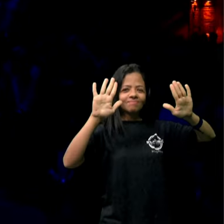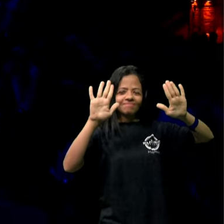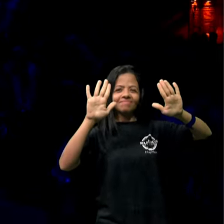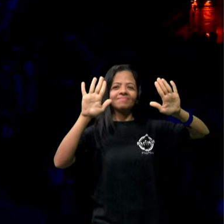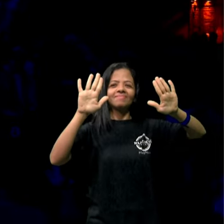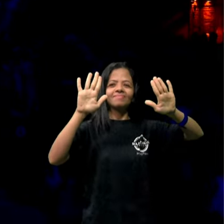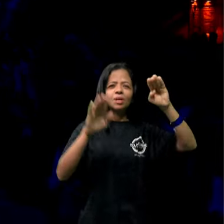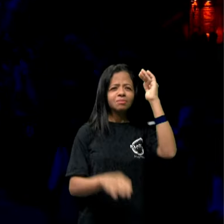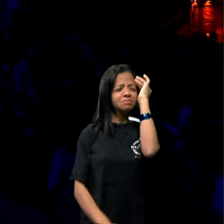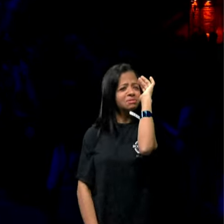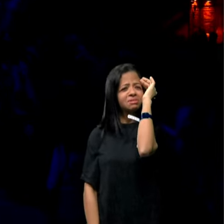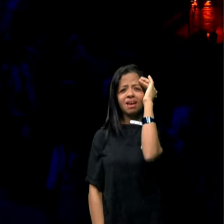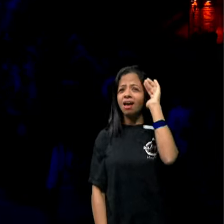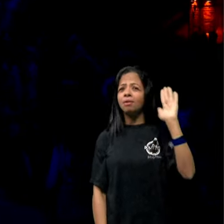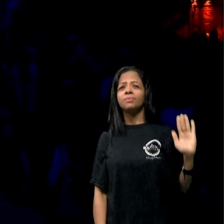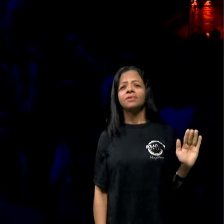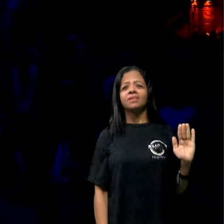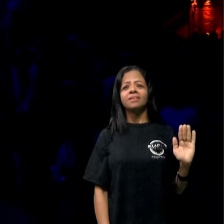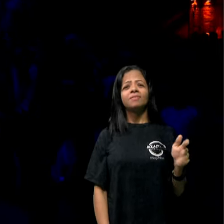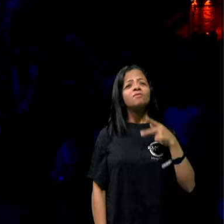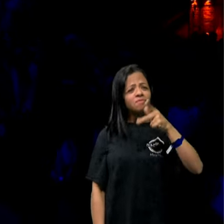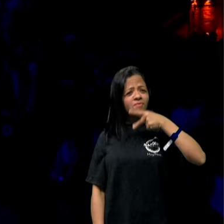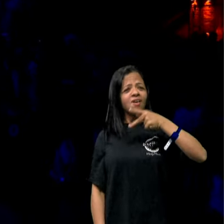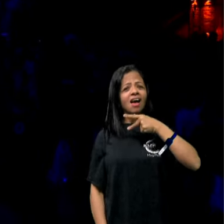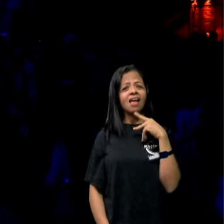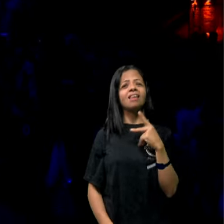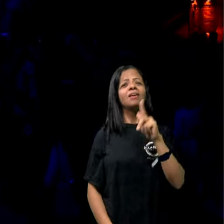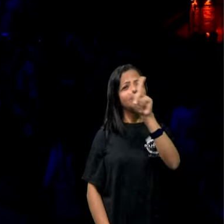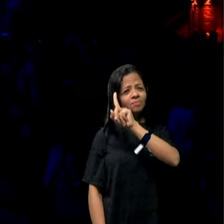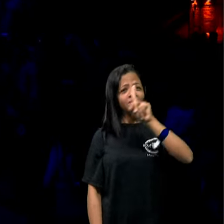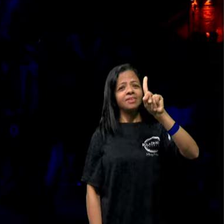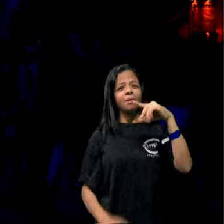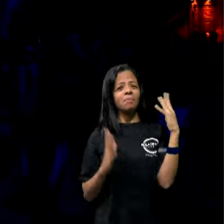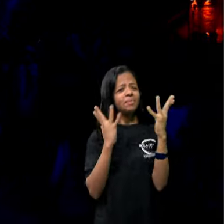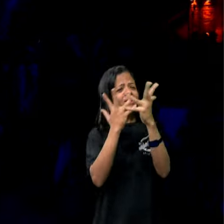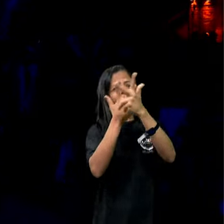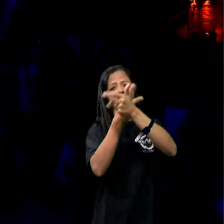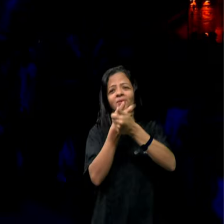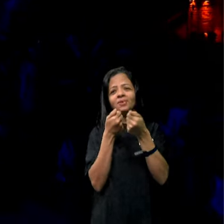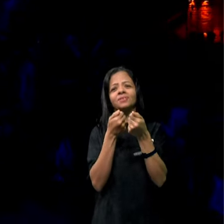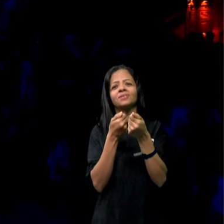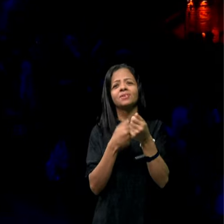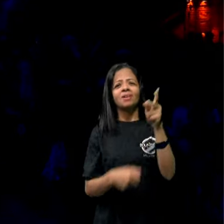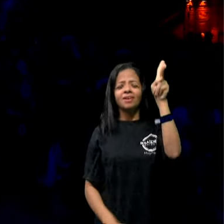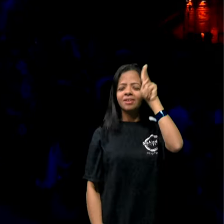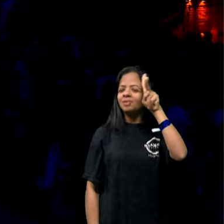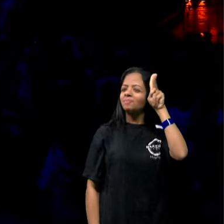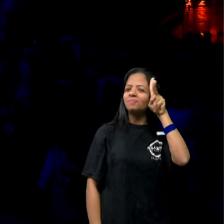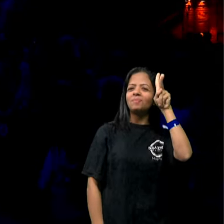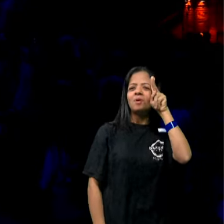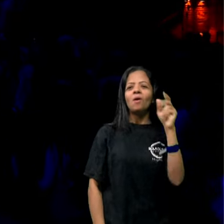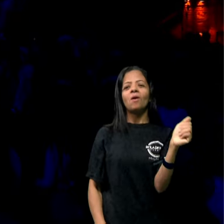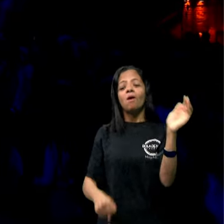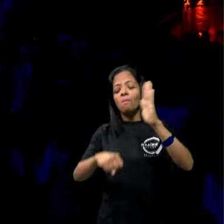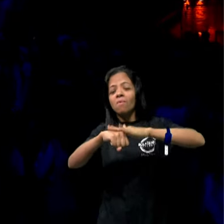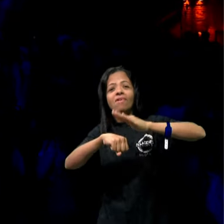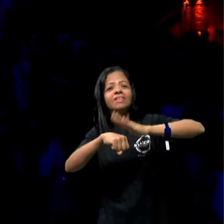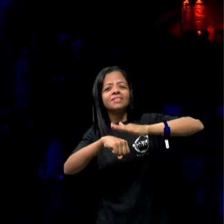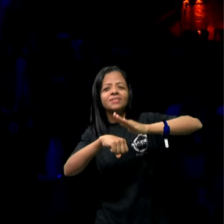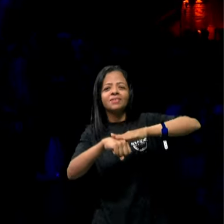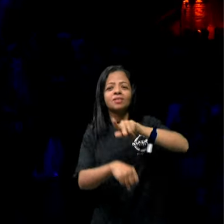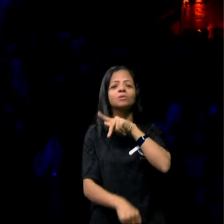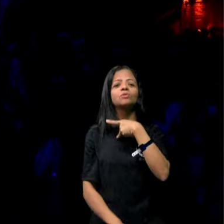dizer, comece a falar que Ele é maravilhoso. Traz à sua memória aquilo que Ele fez na sua vida, a obra redentora